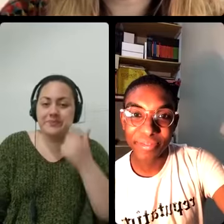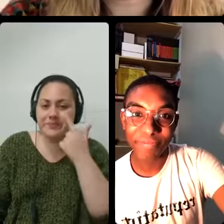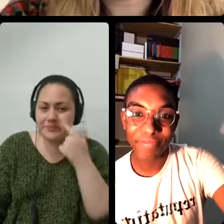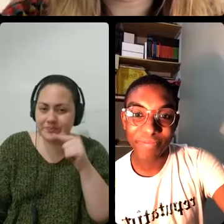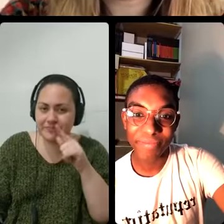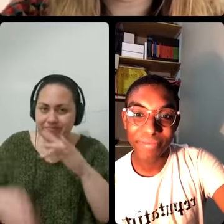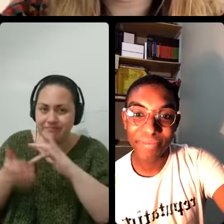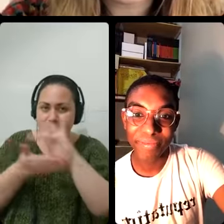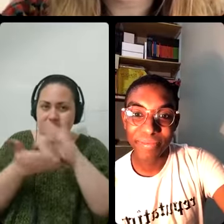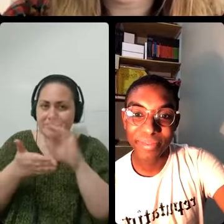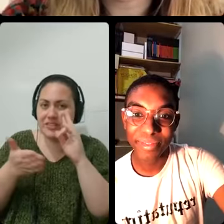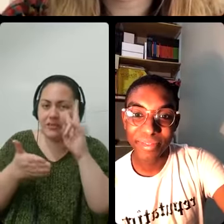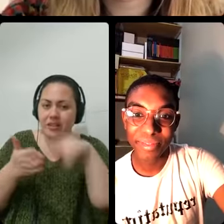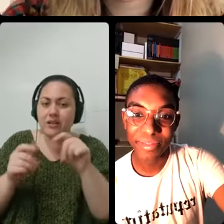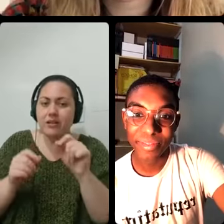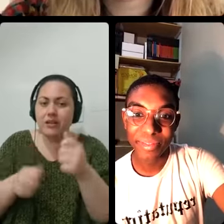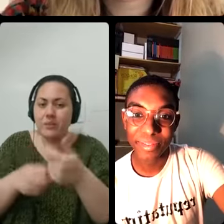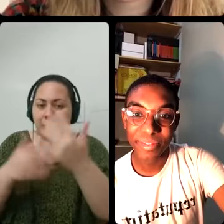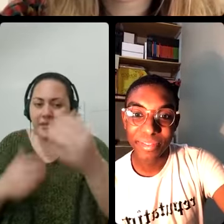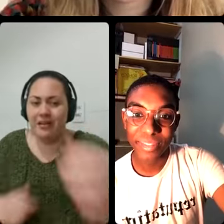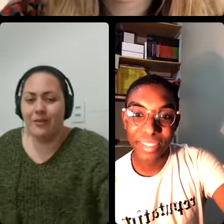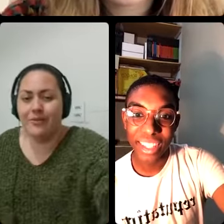aqui. Então, deixa eu achar eles.